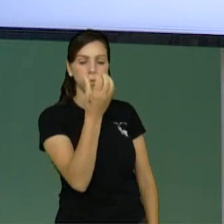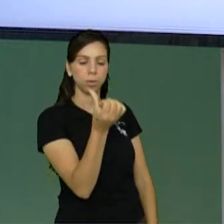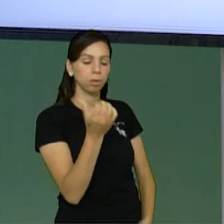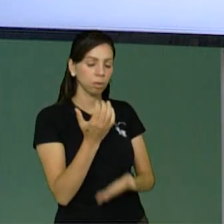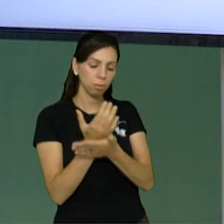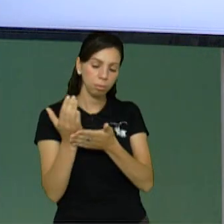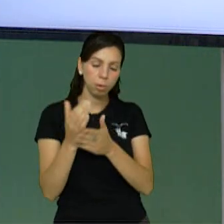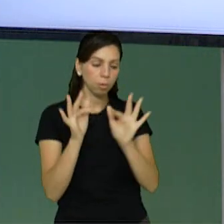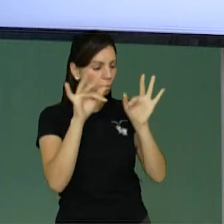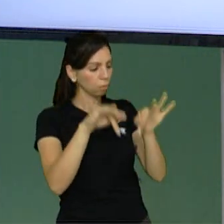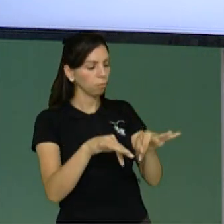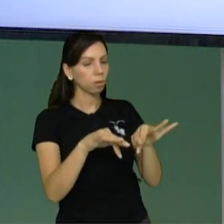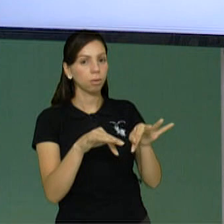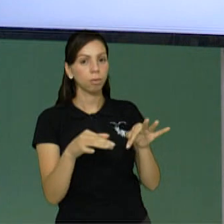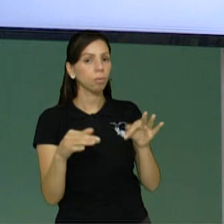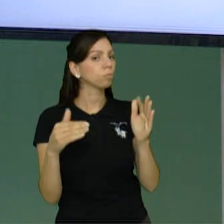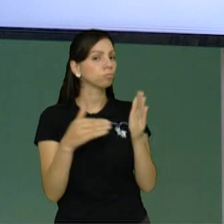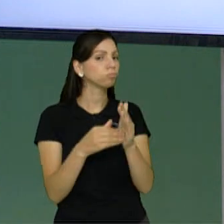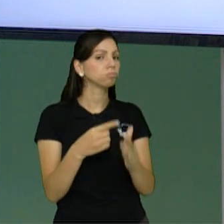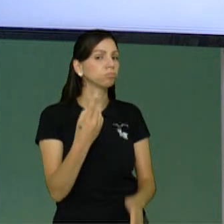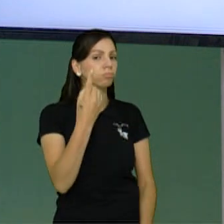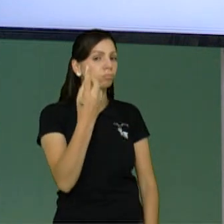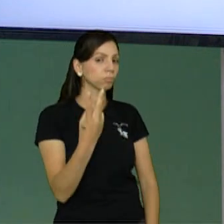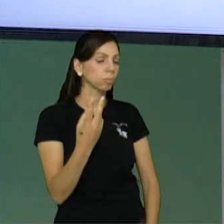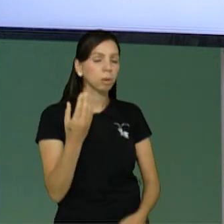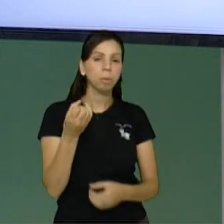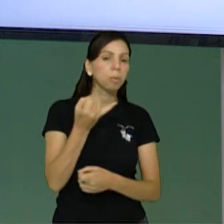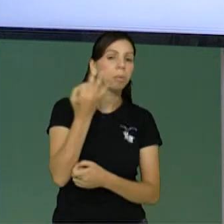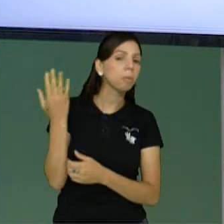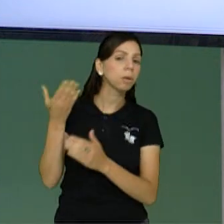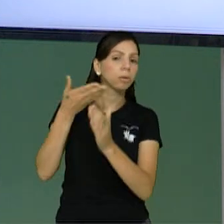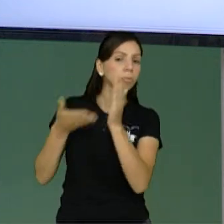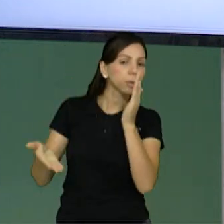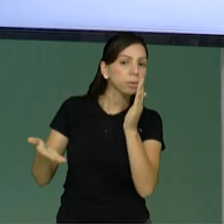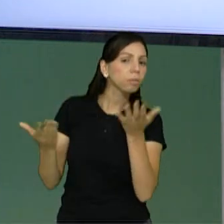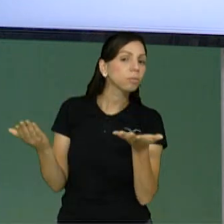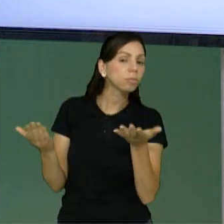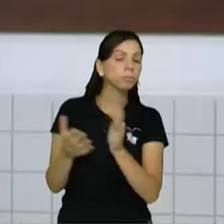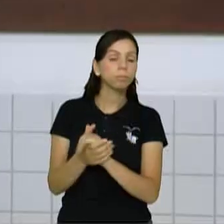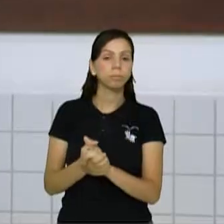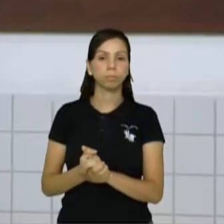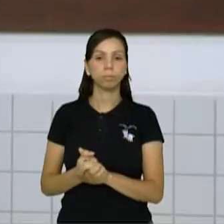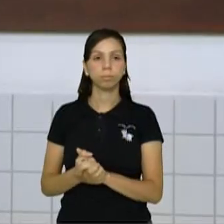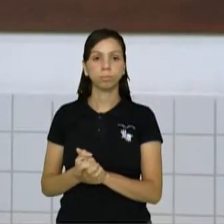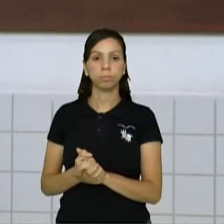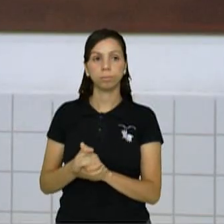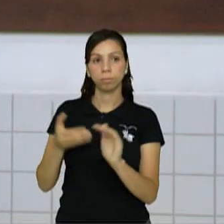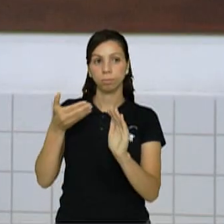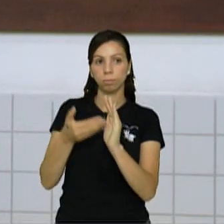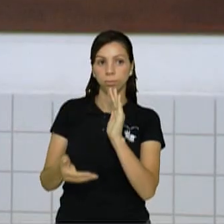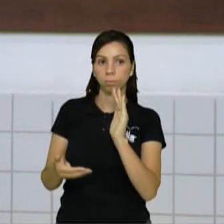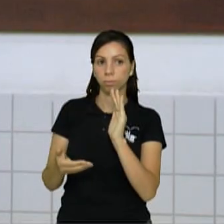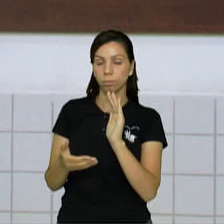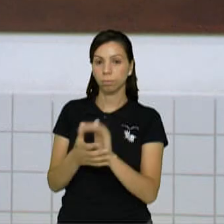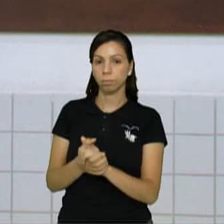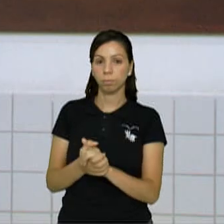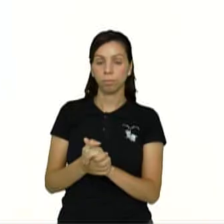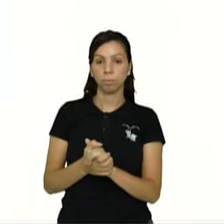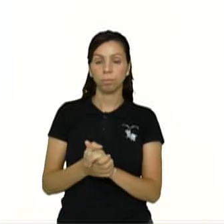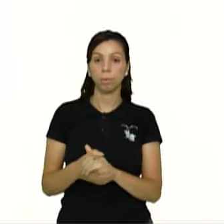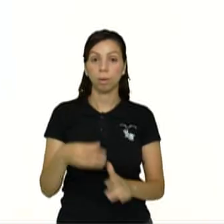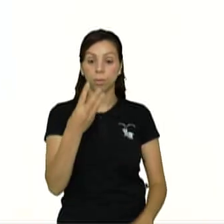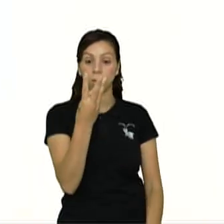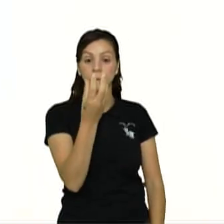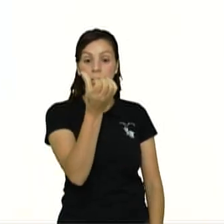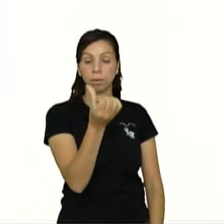36. No final, ele chegou com 12. Quanto ele perdeu? Você concorda que a perda foi 36 menos